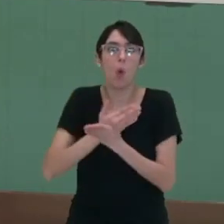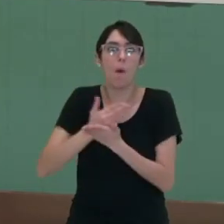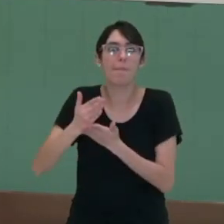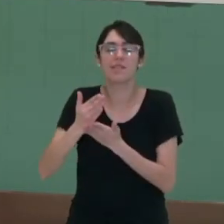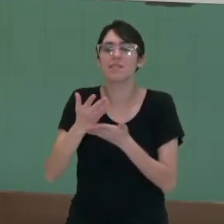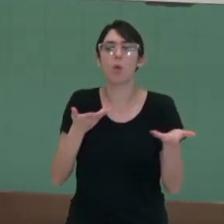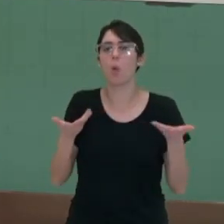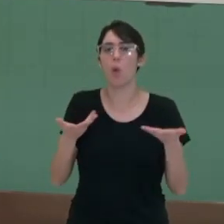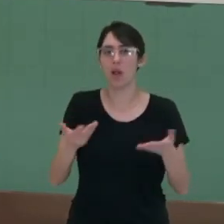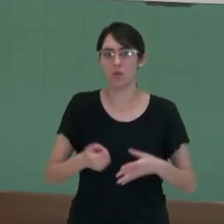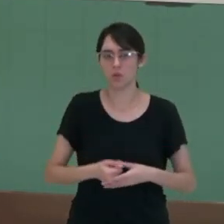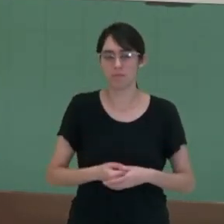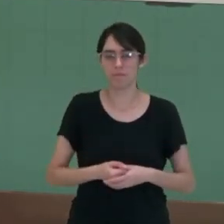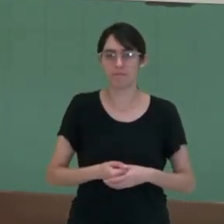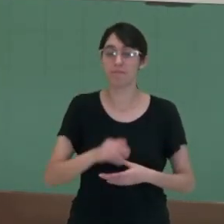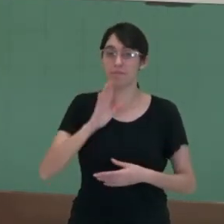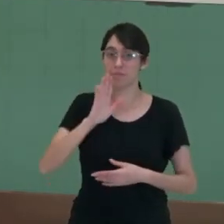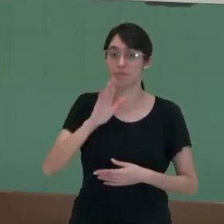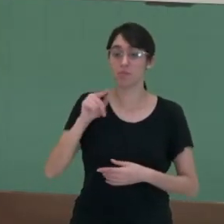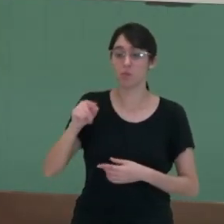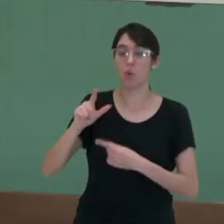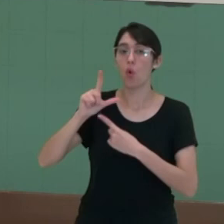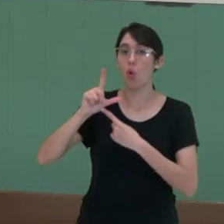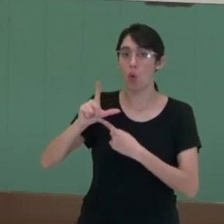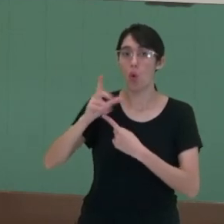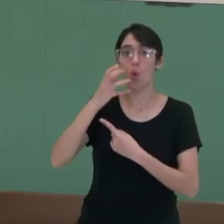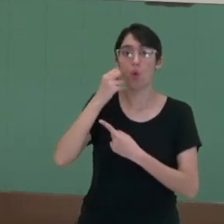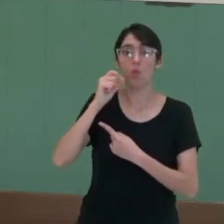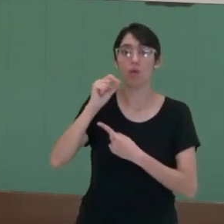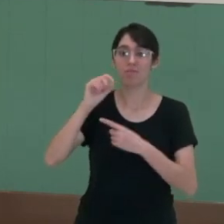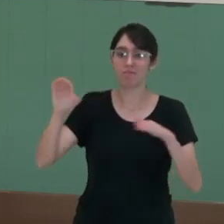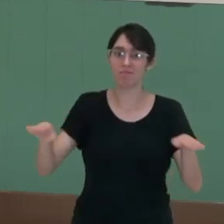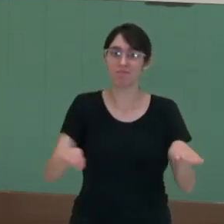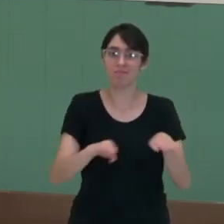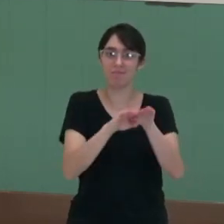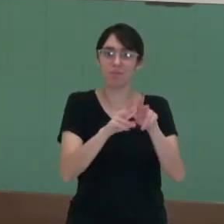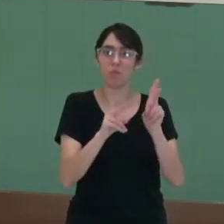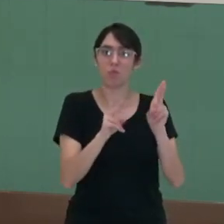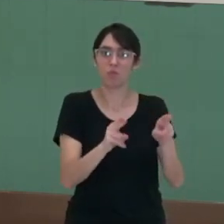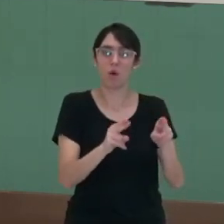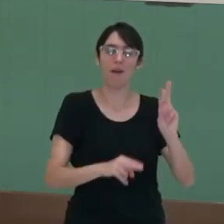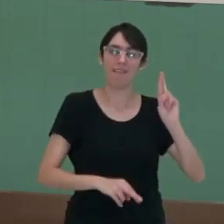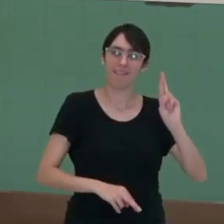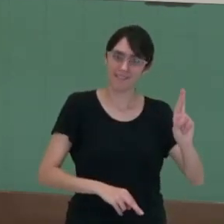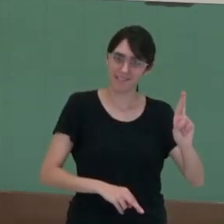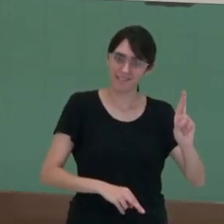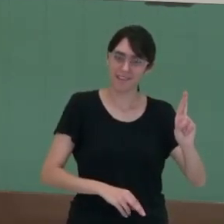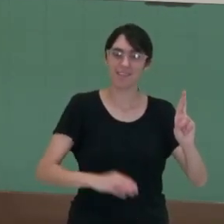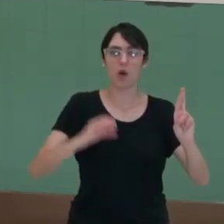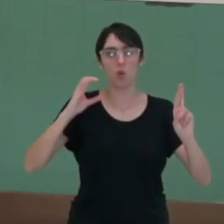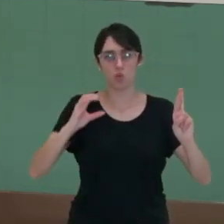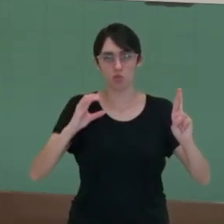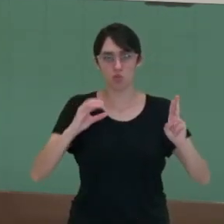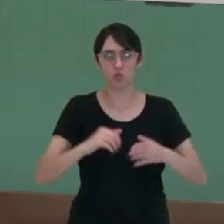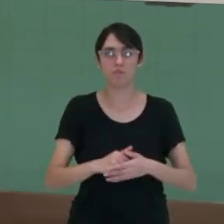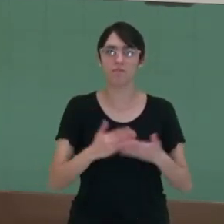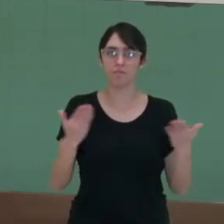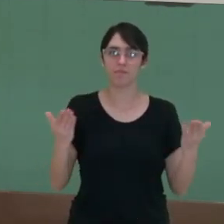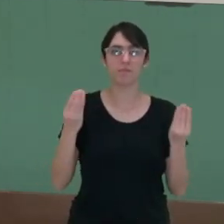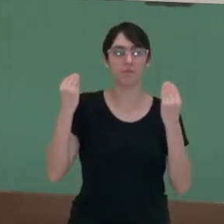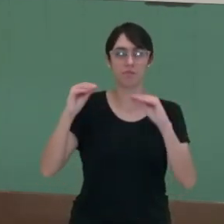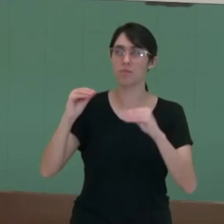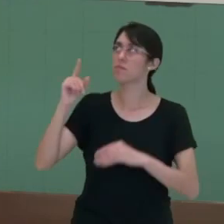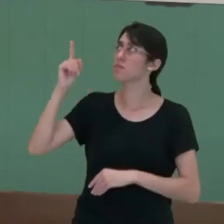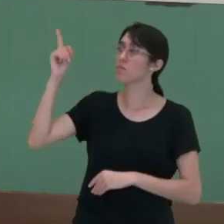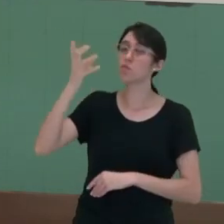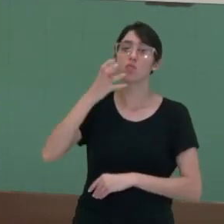lucro, significa que o lucro naquele momento se está empatando o valor da receita com a despesa. Então, eu vou colocar que o lucro vai